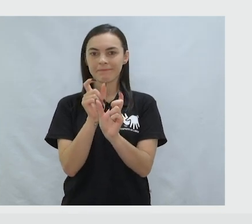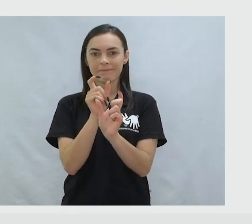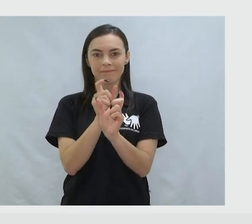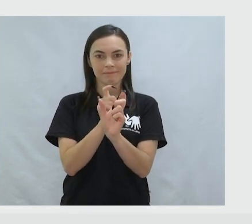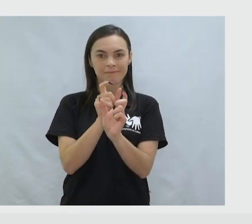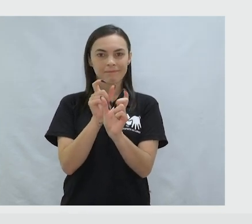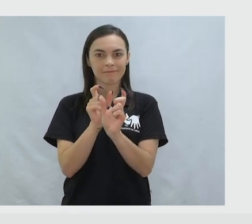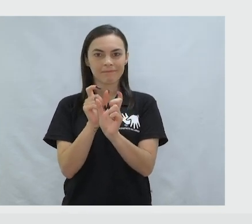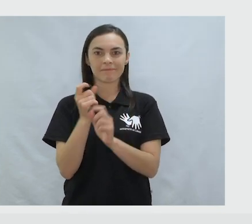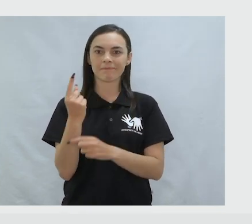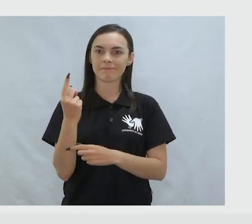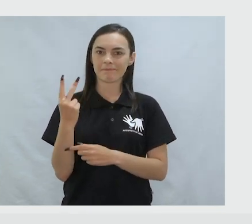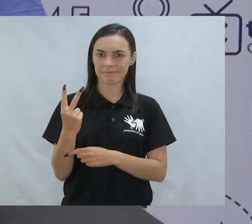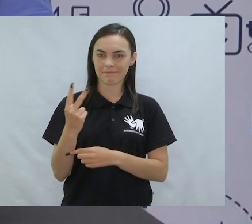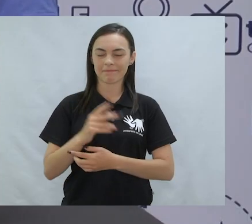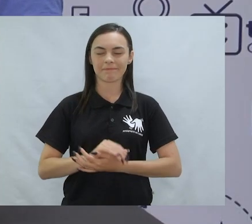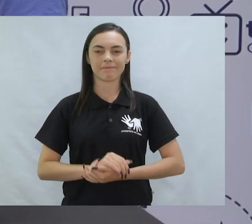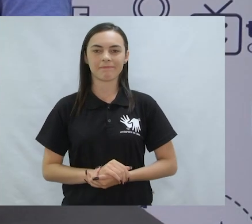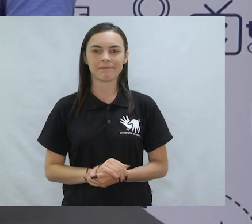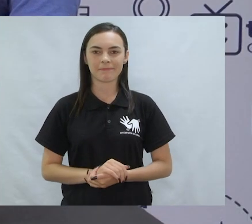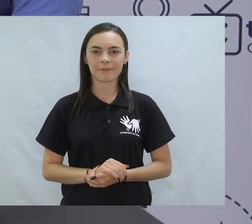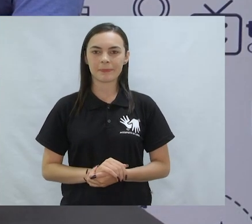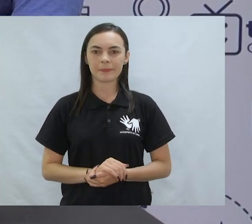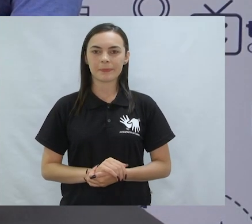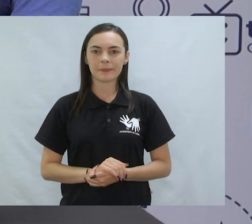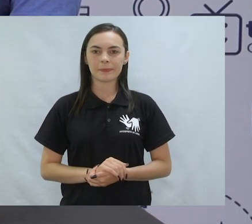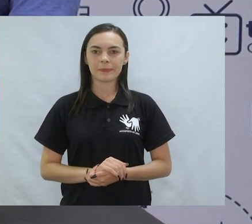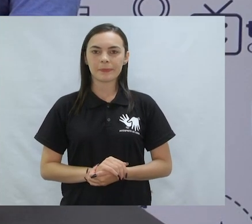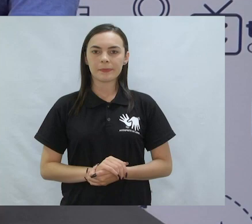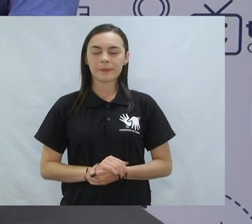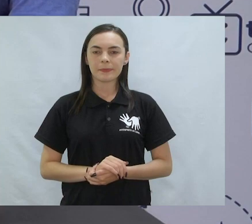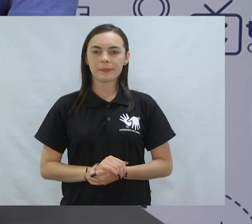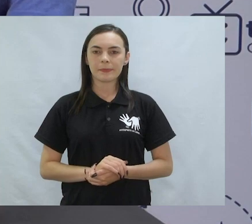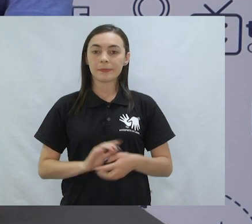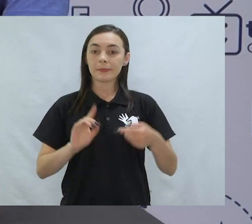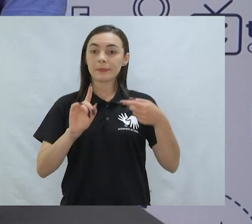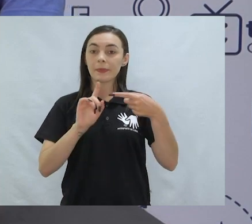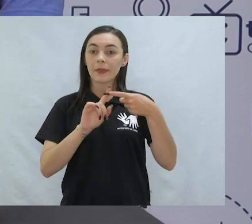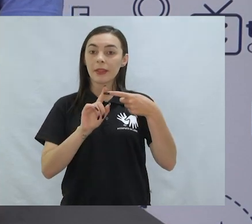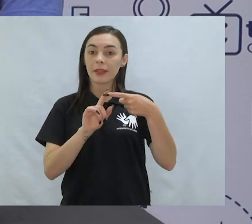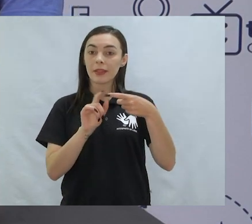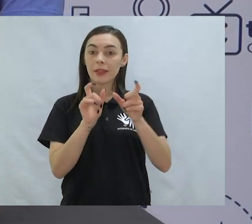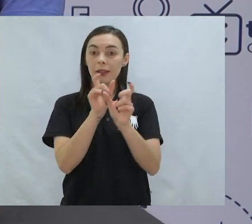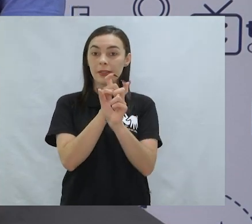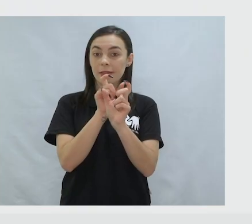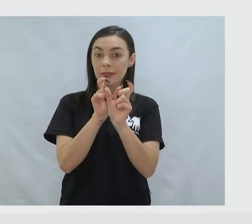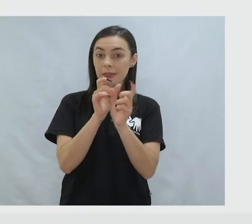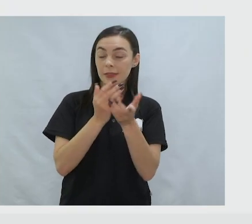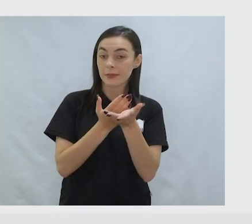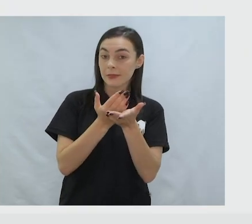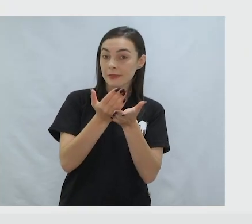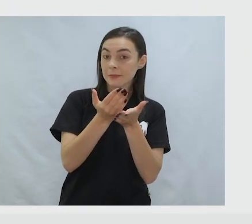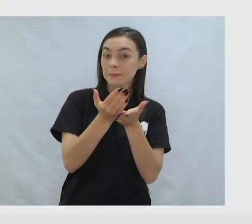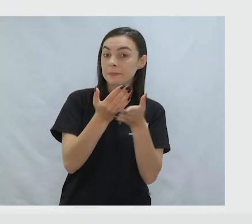sílabas. Uma sílaba, duas sílabas. E aí, qual é a sílaba inicial?